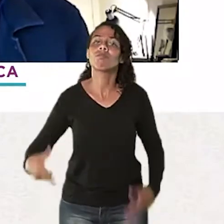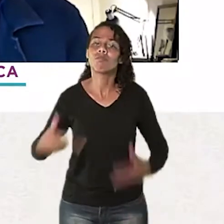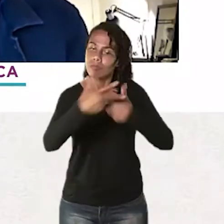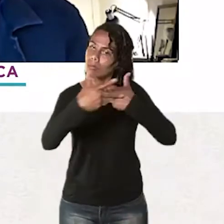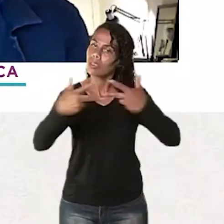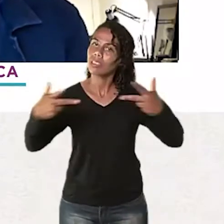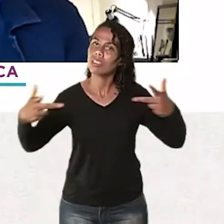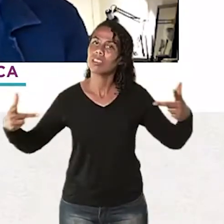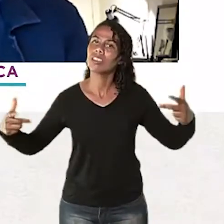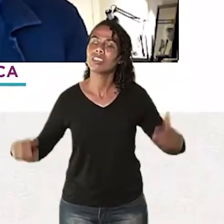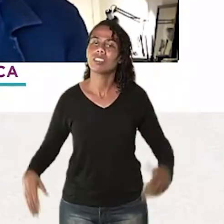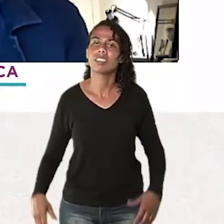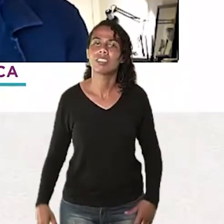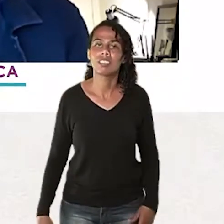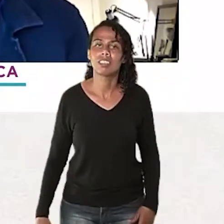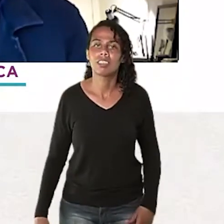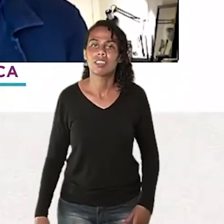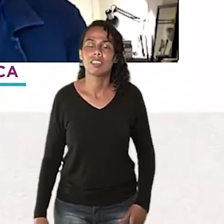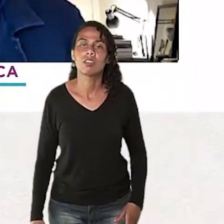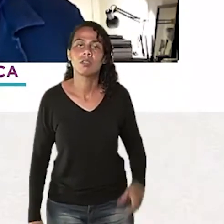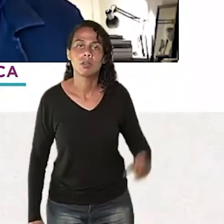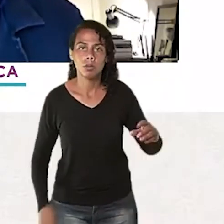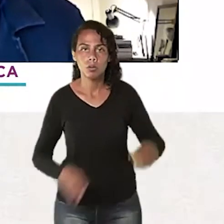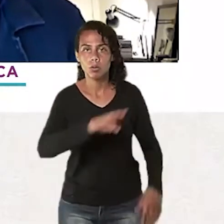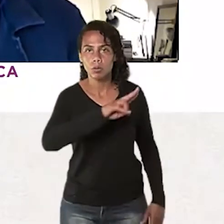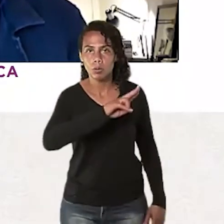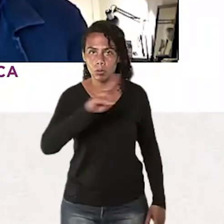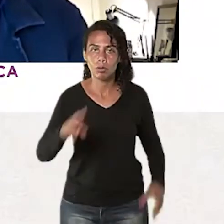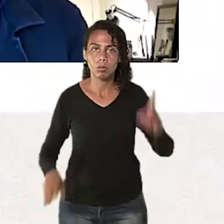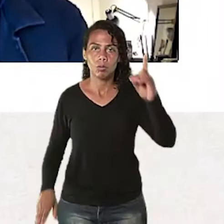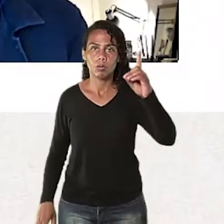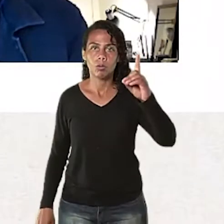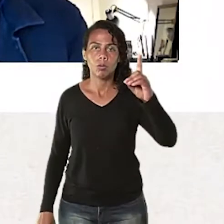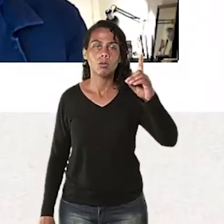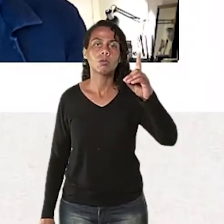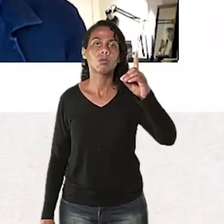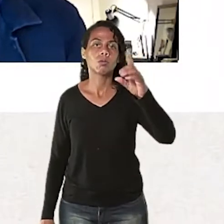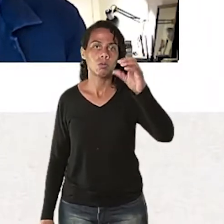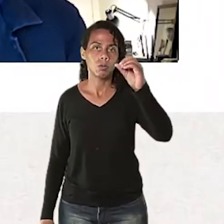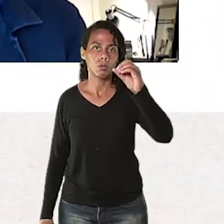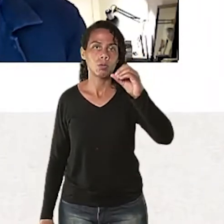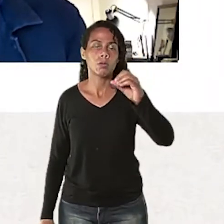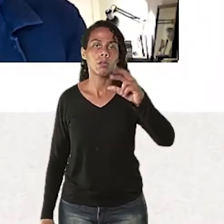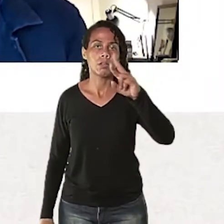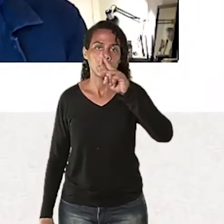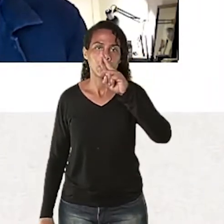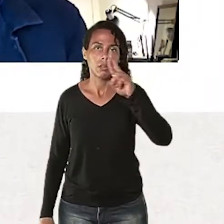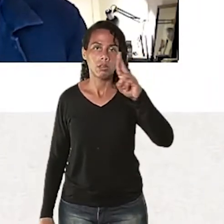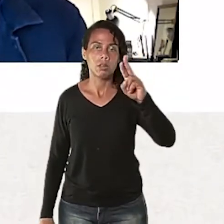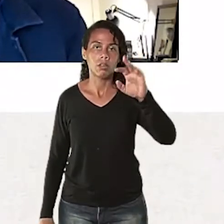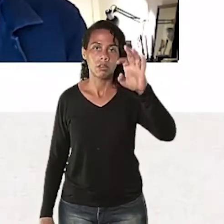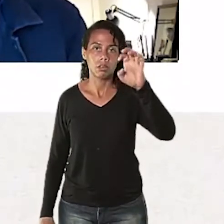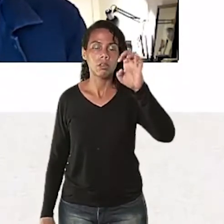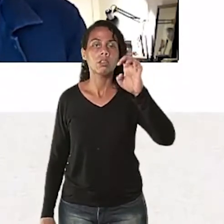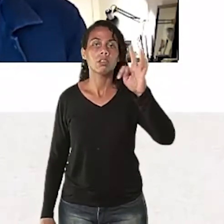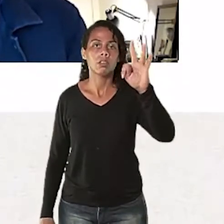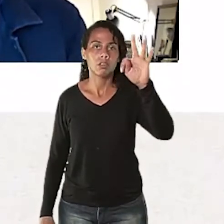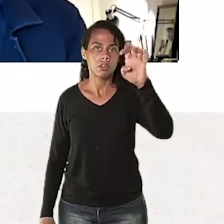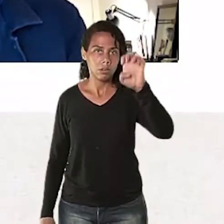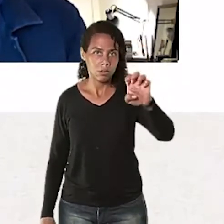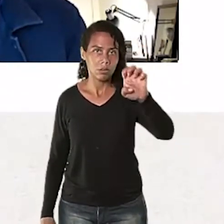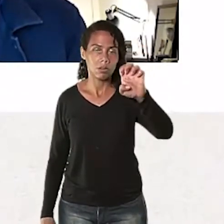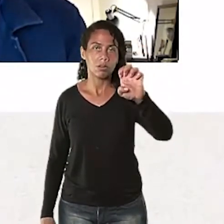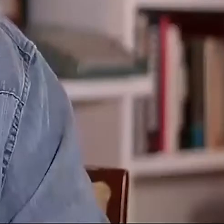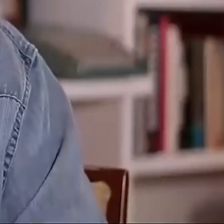A Dorrite está assistindo a gente. Peraí. Meu Deus do céu, não tem roupa para Dorrite, não. Pronto, melhorei aí. Nossa Senhora.